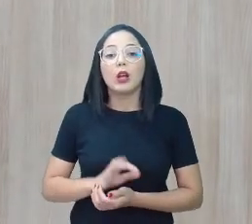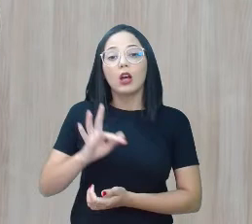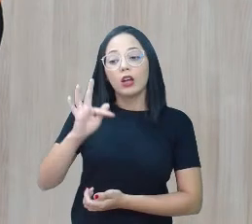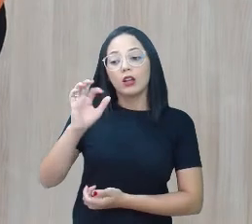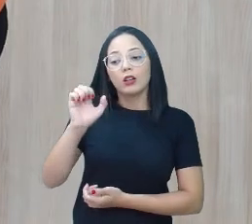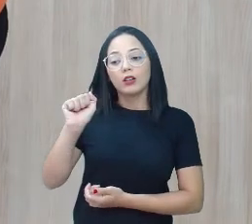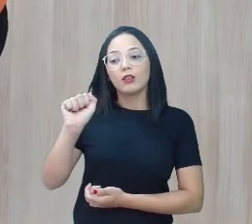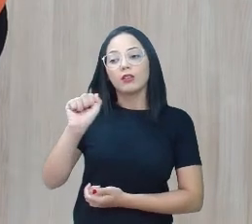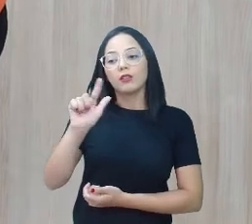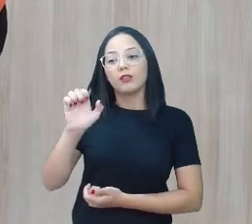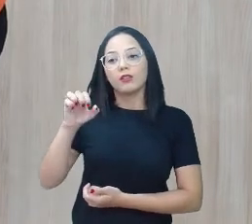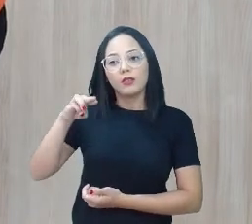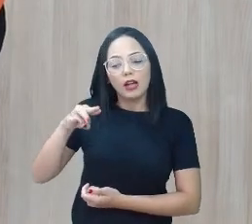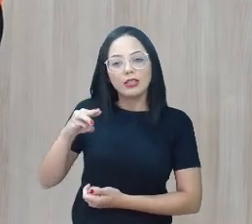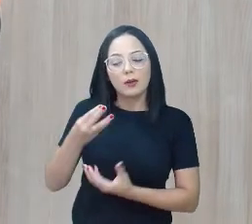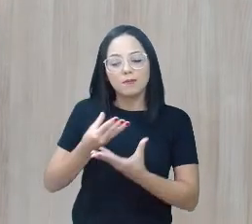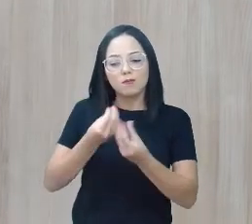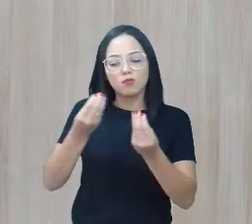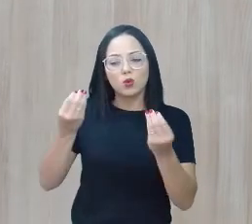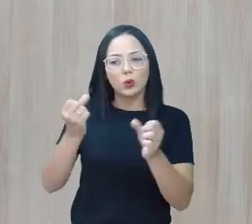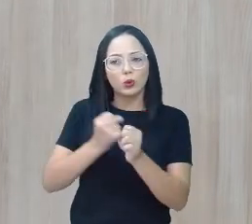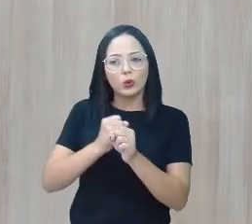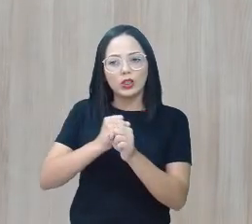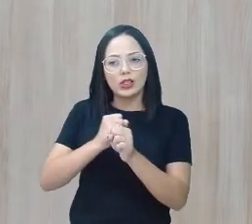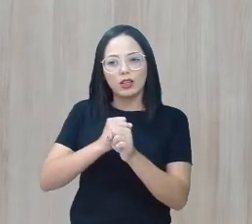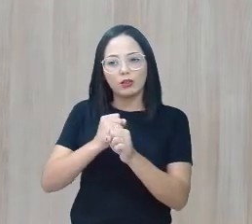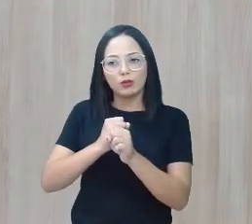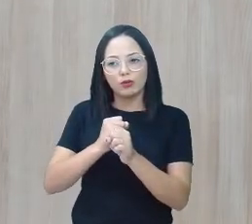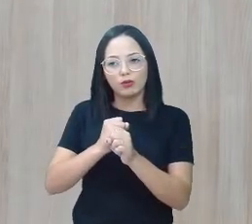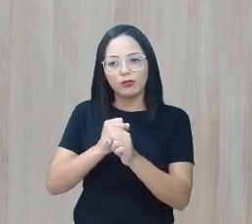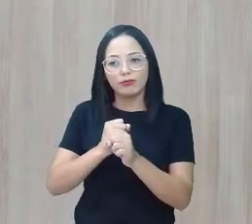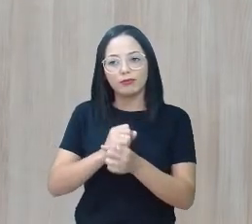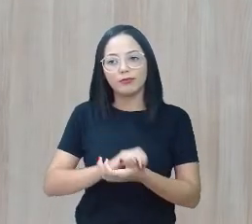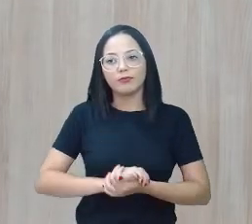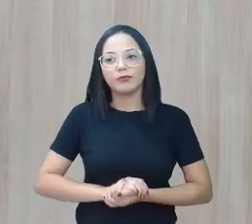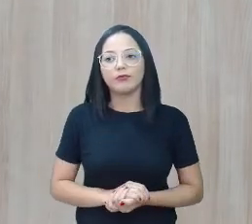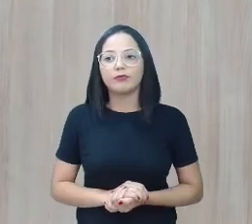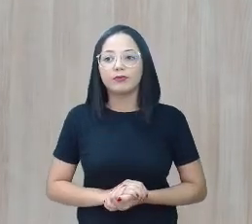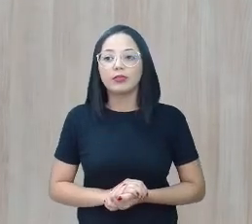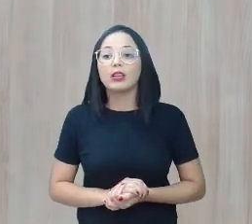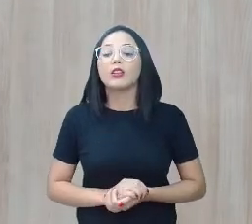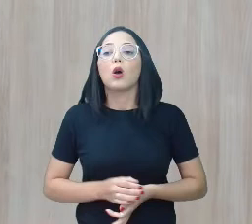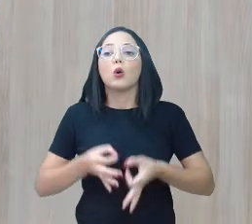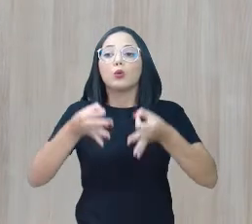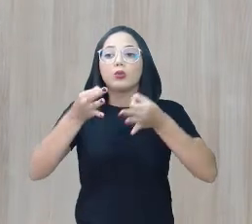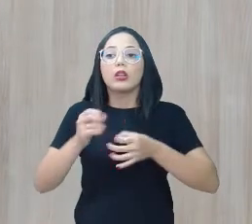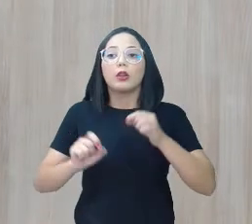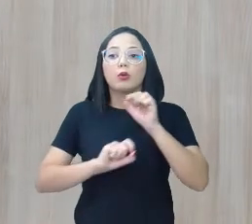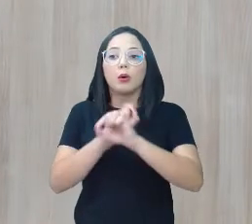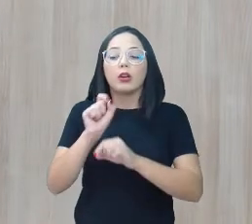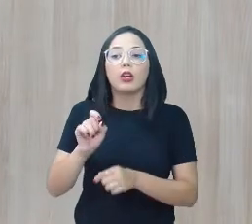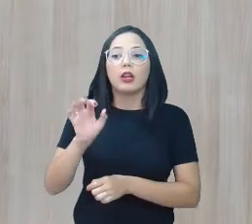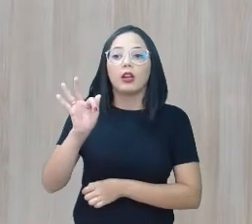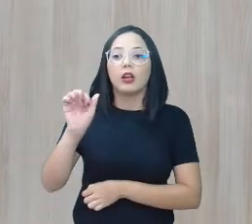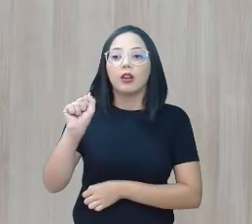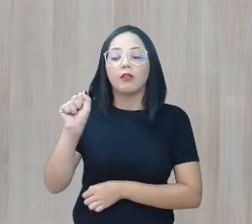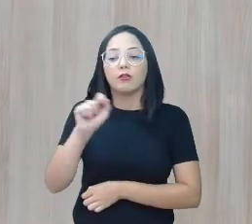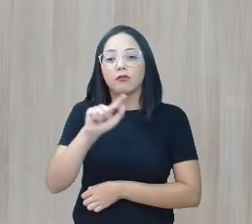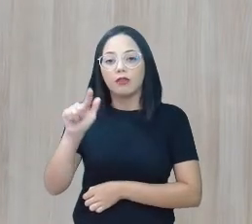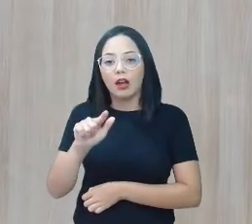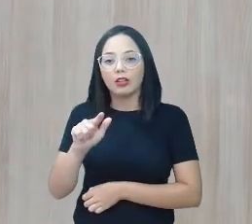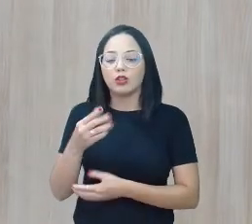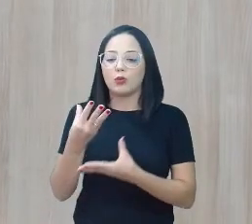Fazem muitos anos, né? Então, a forma correta é faz